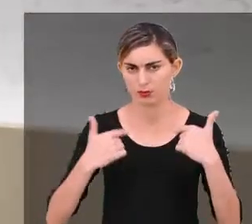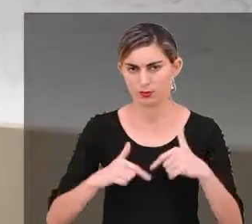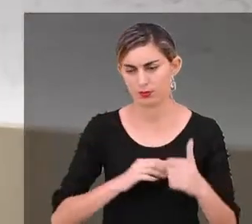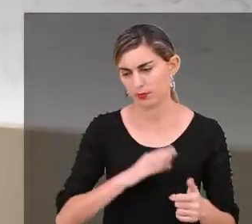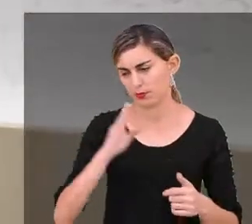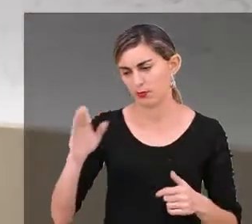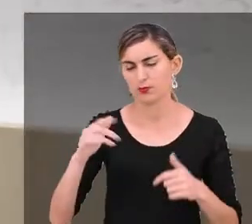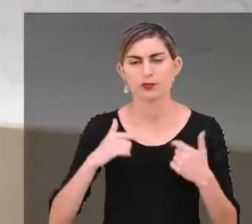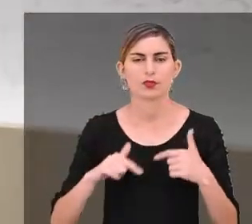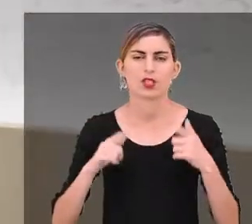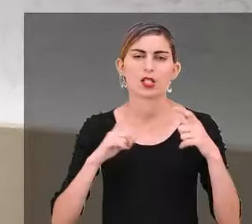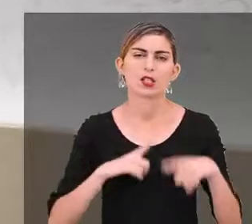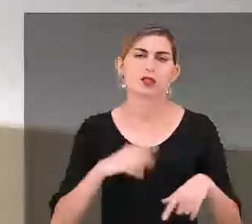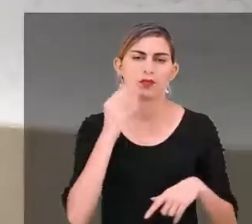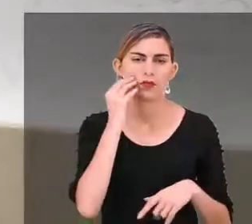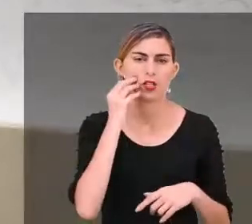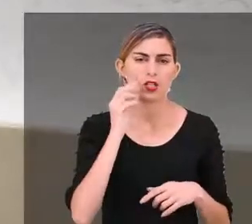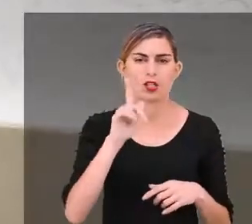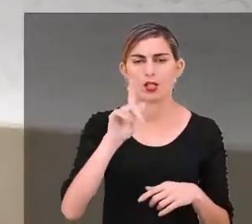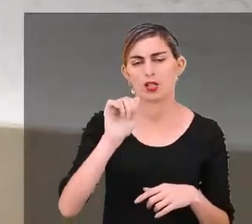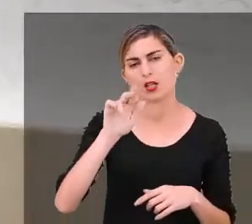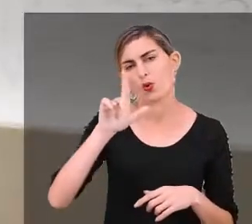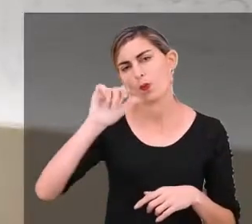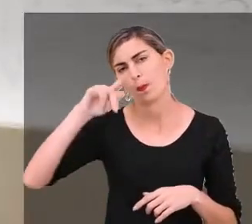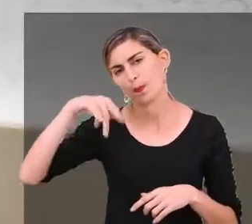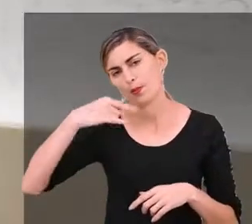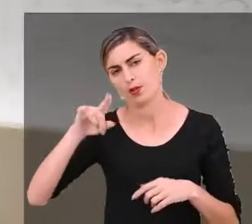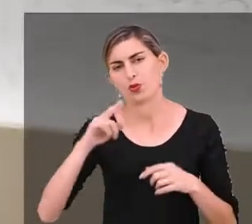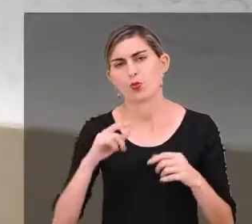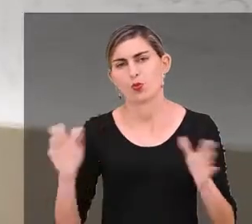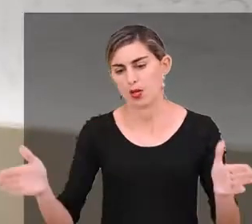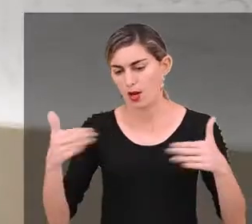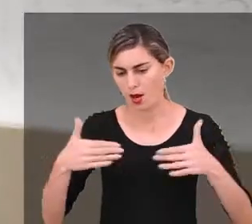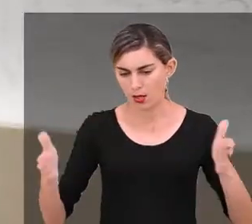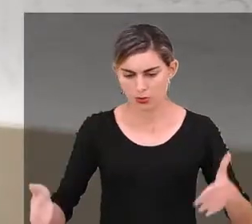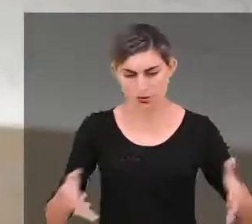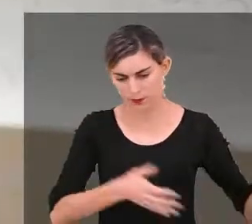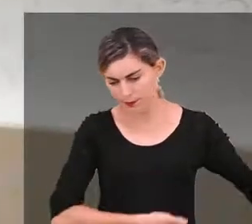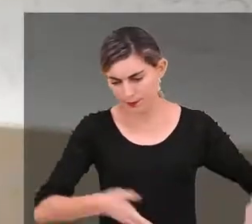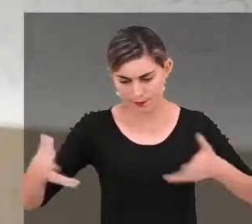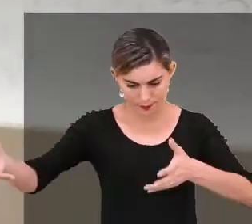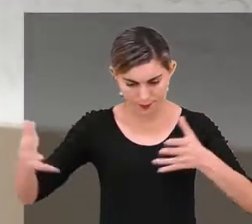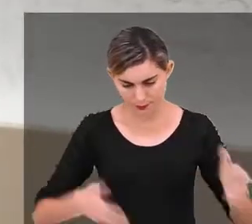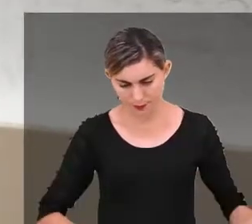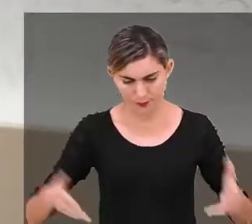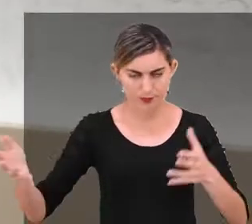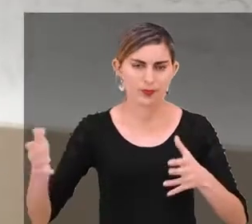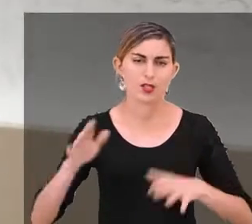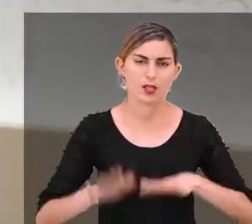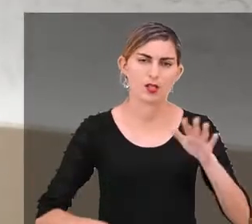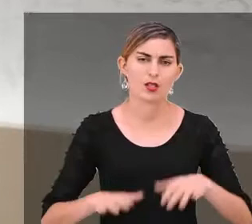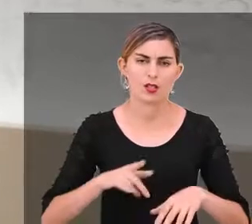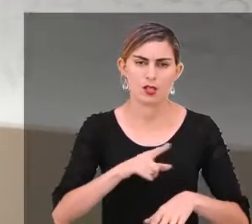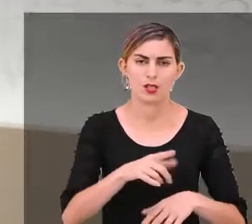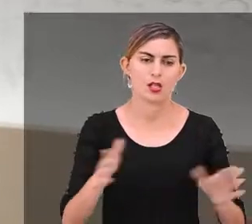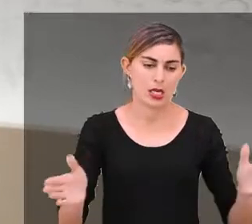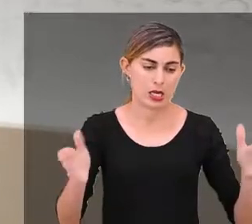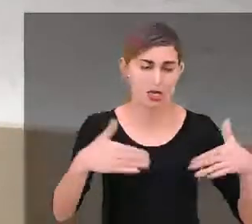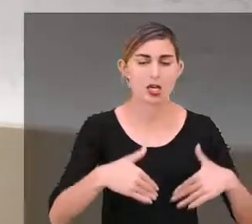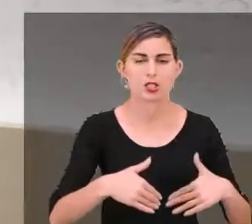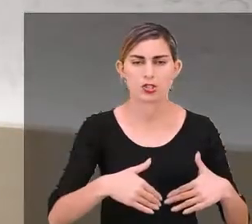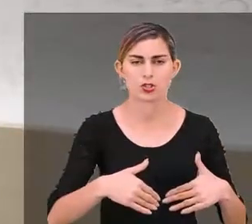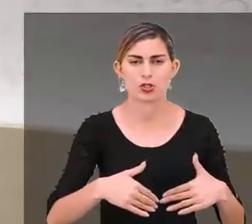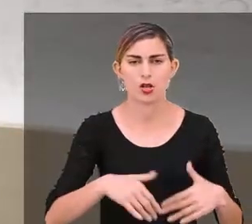trabalho, né? Vamos supor que ele esteja num galpão carregando caixas, né? E em determinado momento